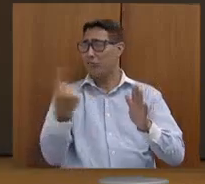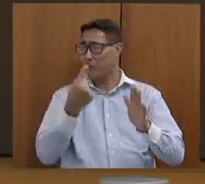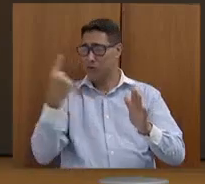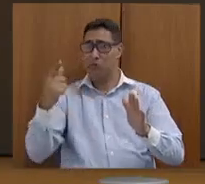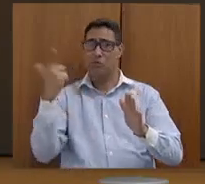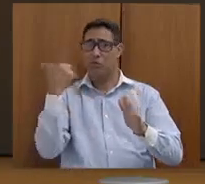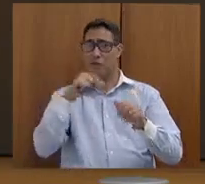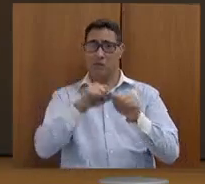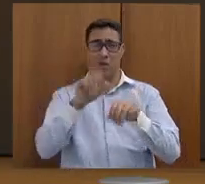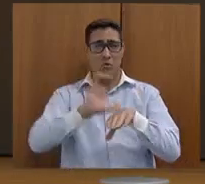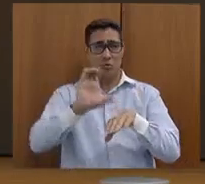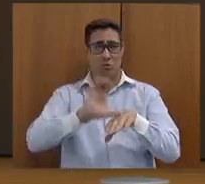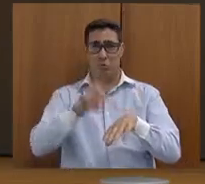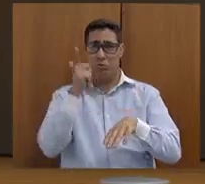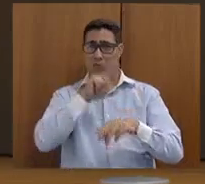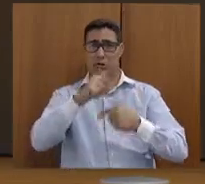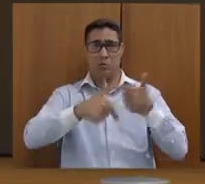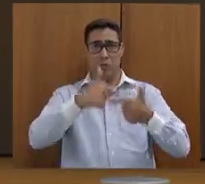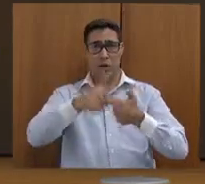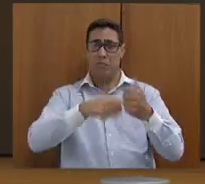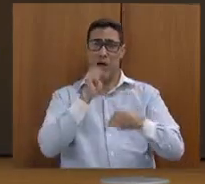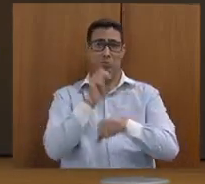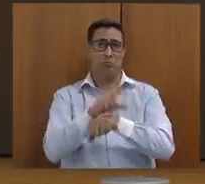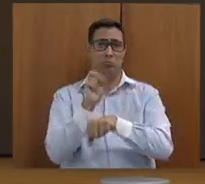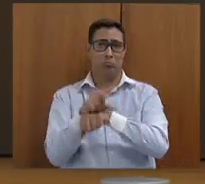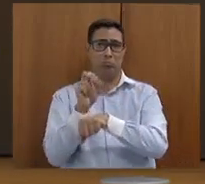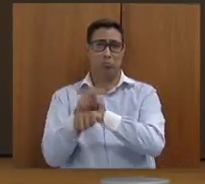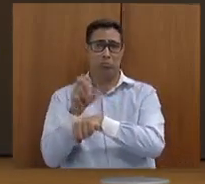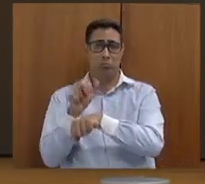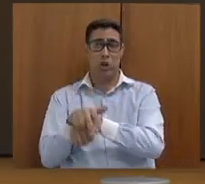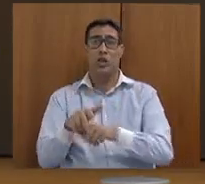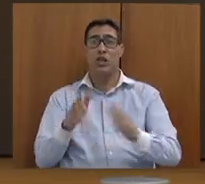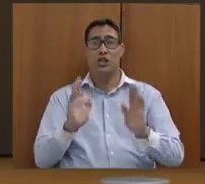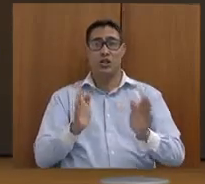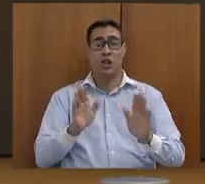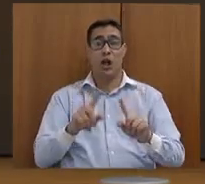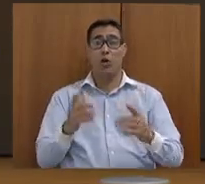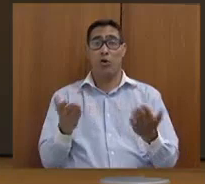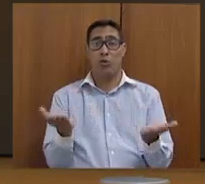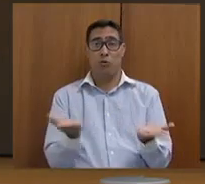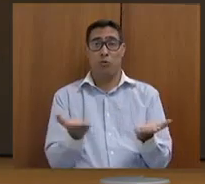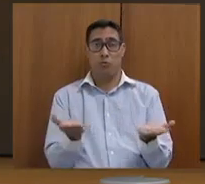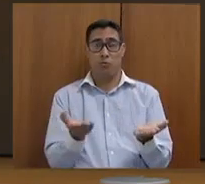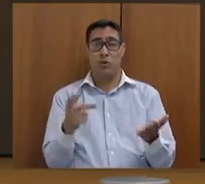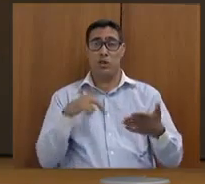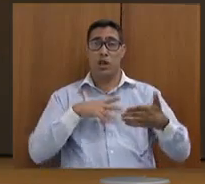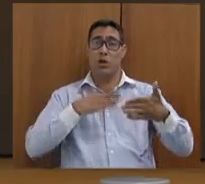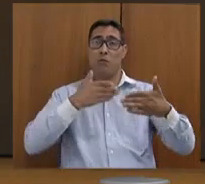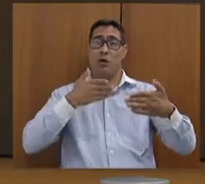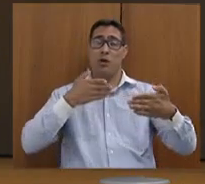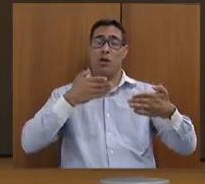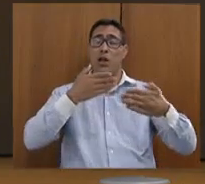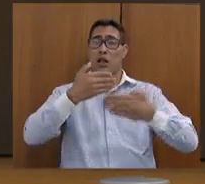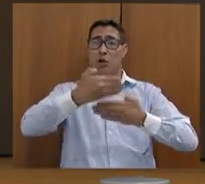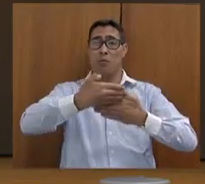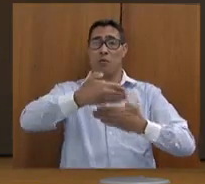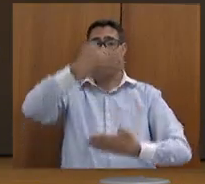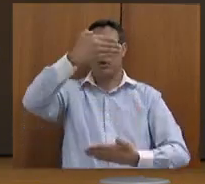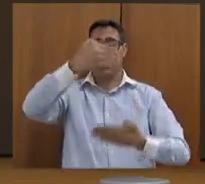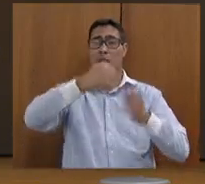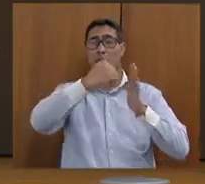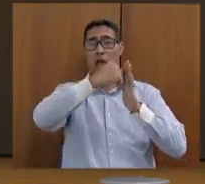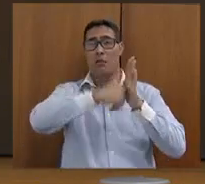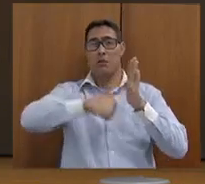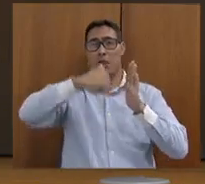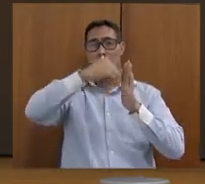empregados e hoje lá é uma fronteira minerária tanto